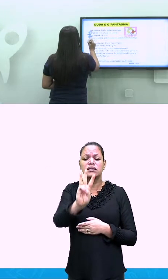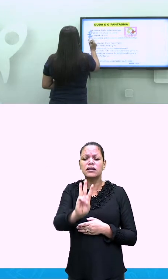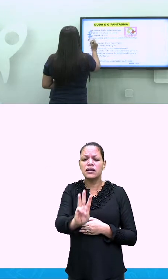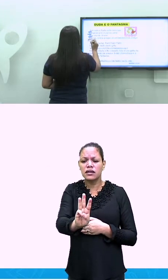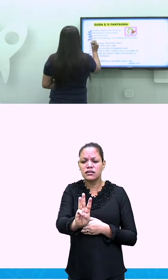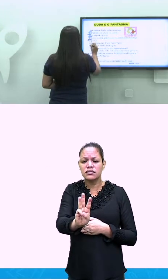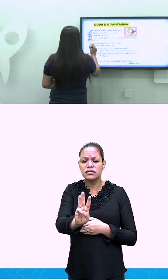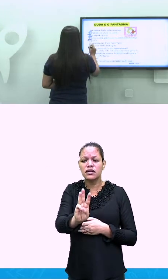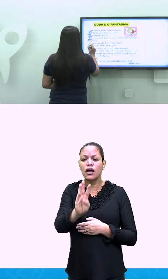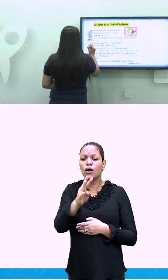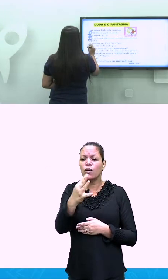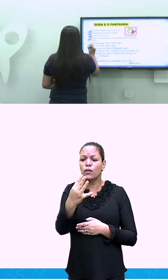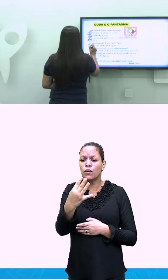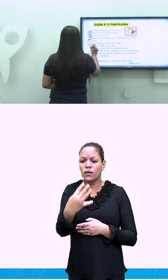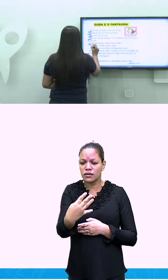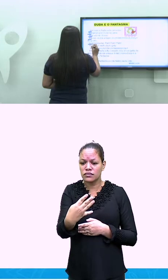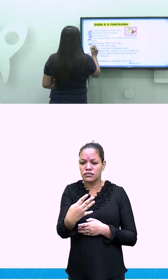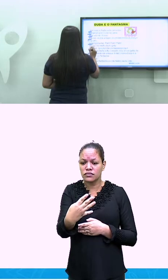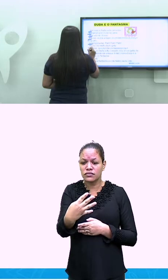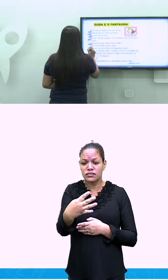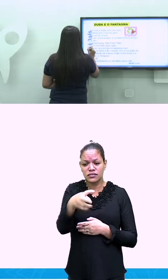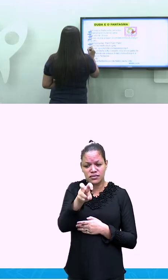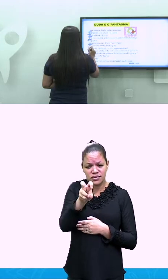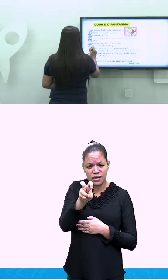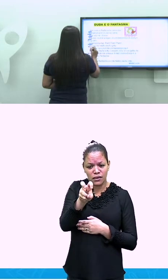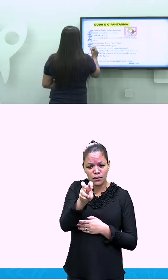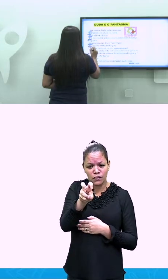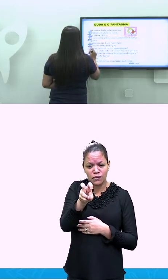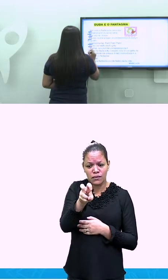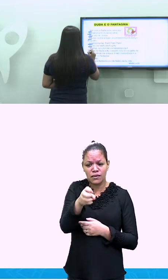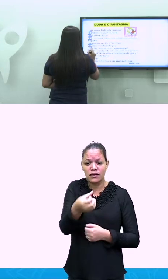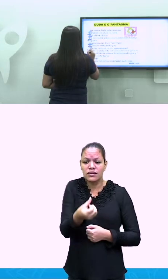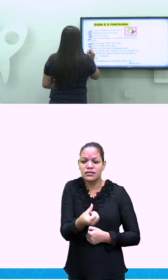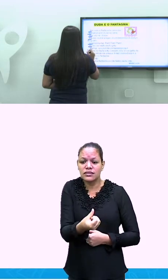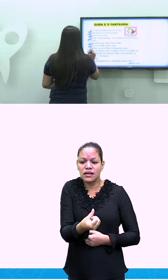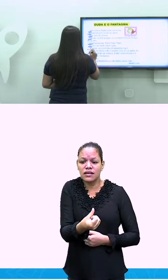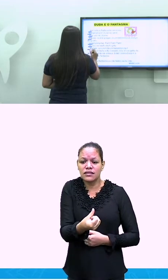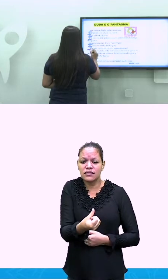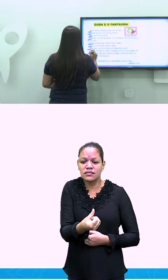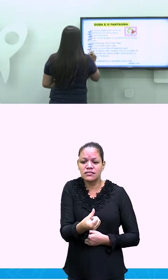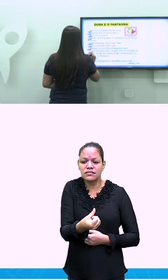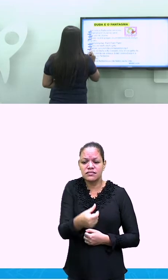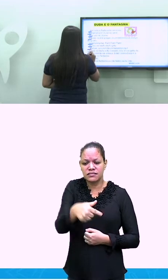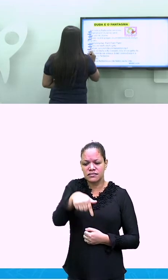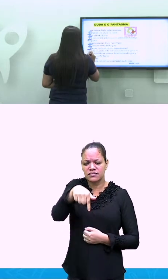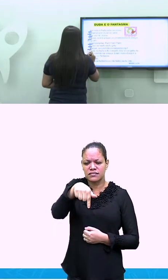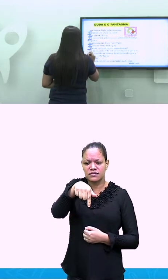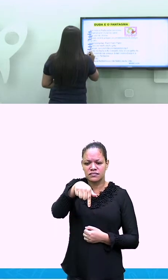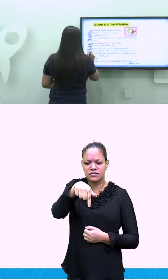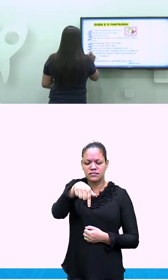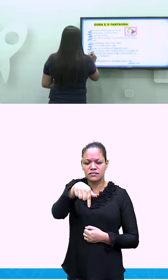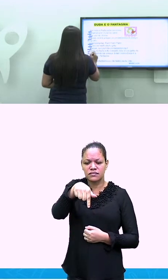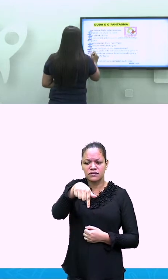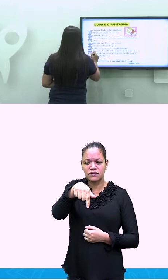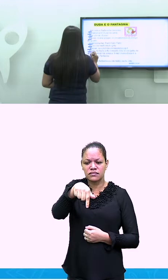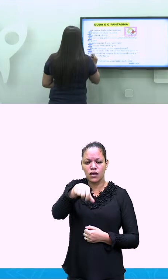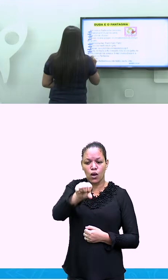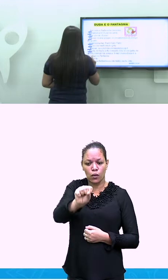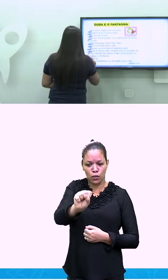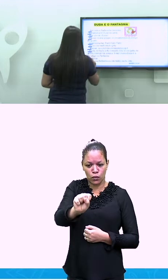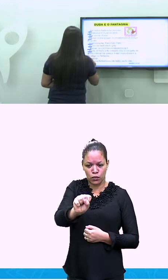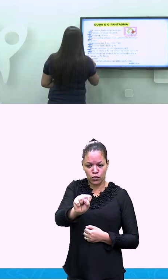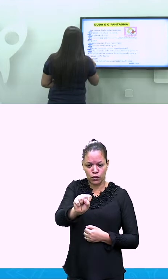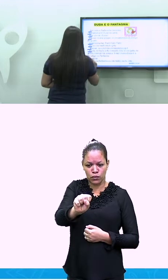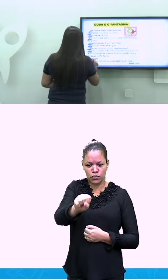3, 4, 5, 6, 7,